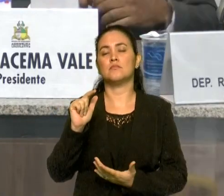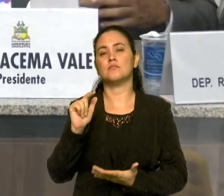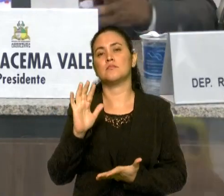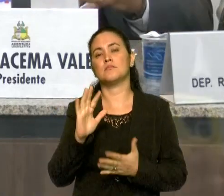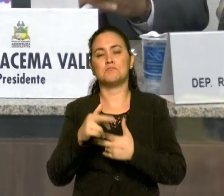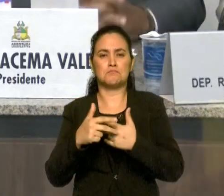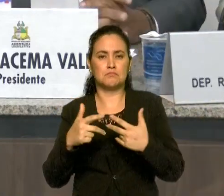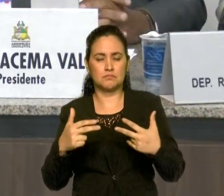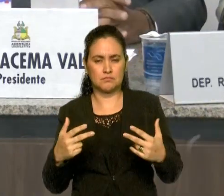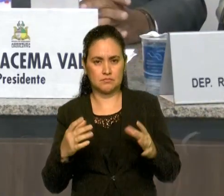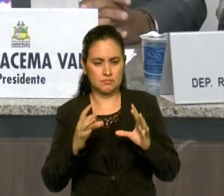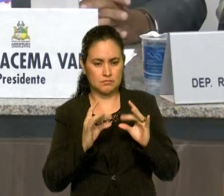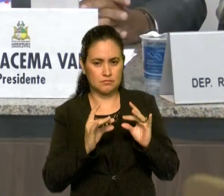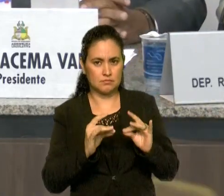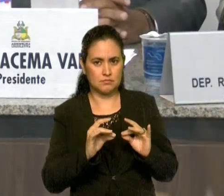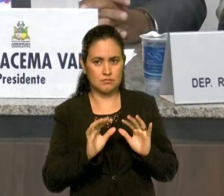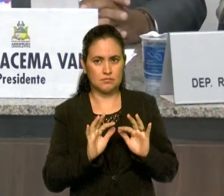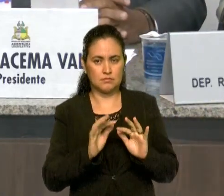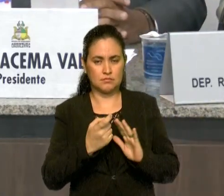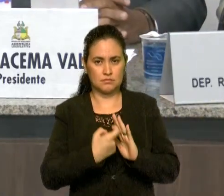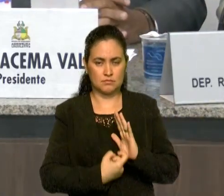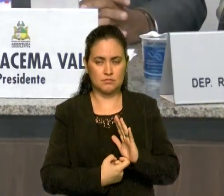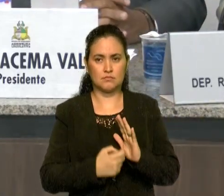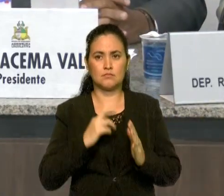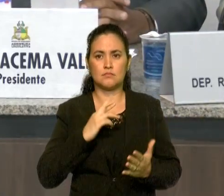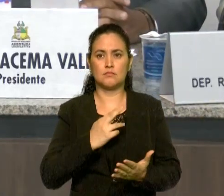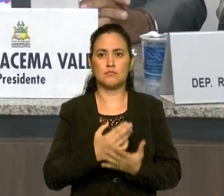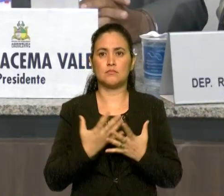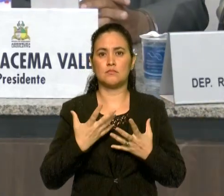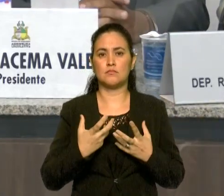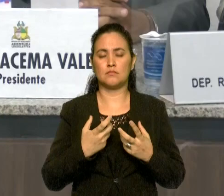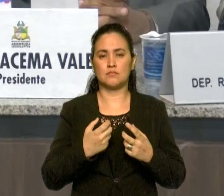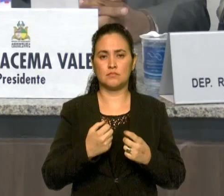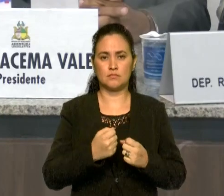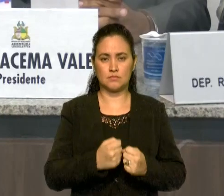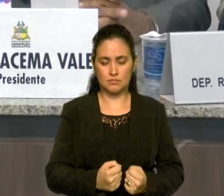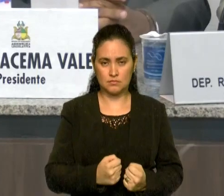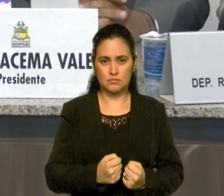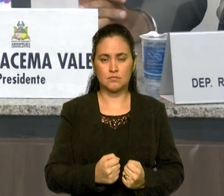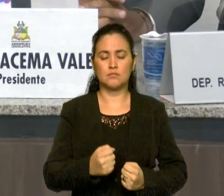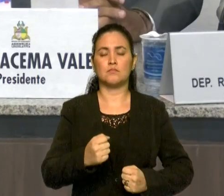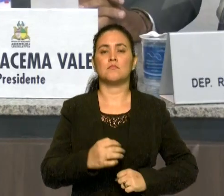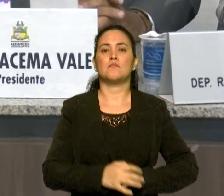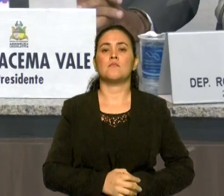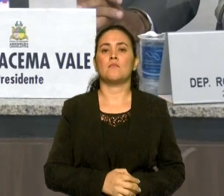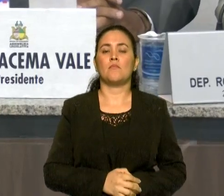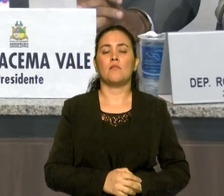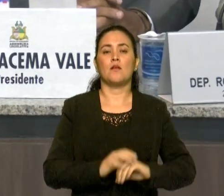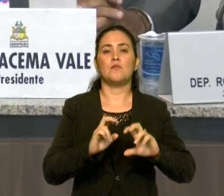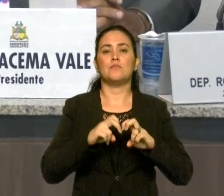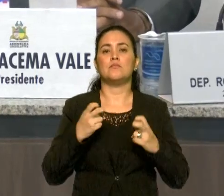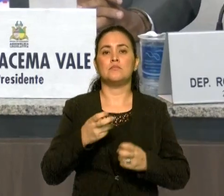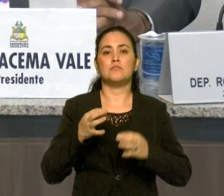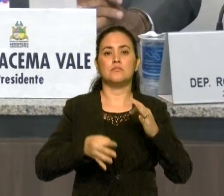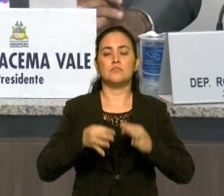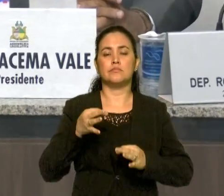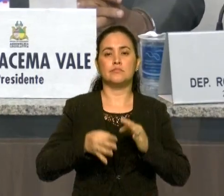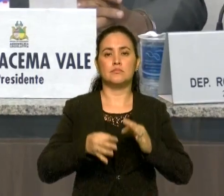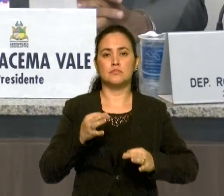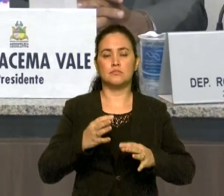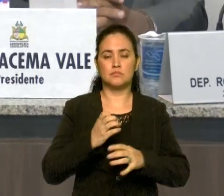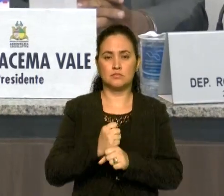289 de 2023, emitido pelas Comissões de Constituição, Justiça e Cidadania e de